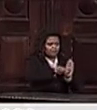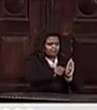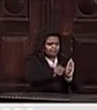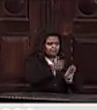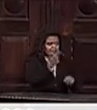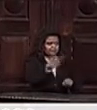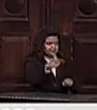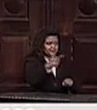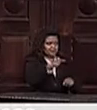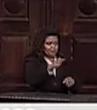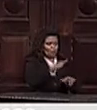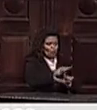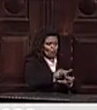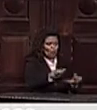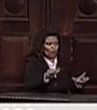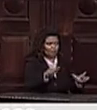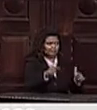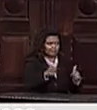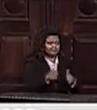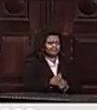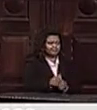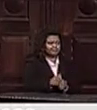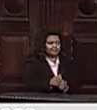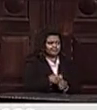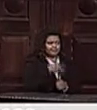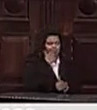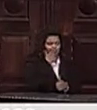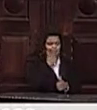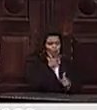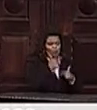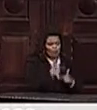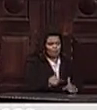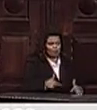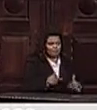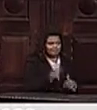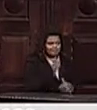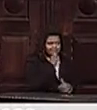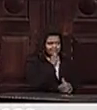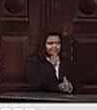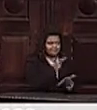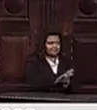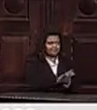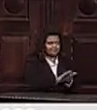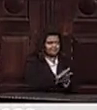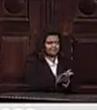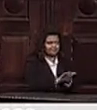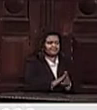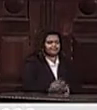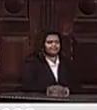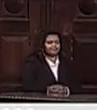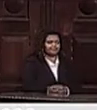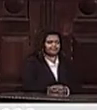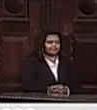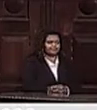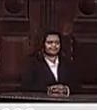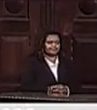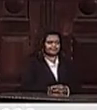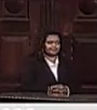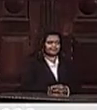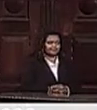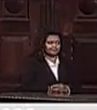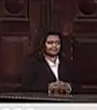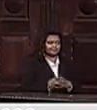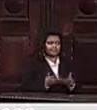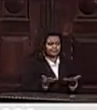foi saqueado, foi pilhado pela administração anterior, o que é lamentável e o que merece todo o nosso